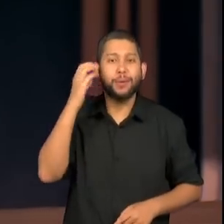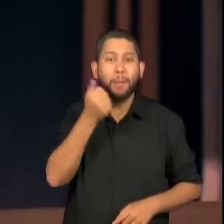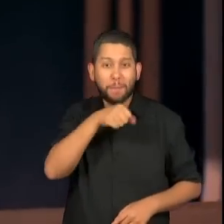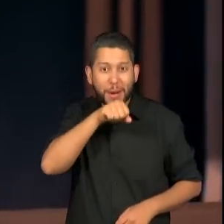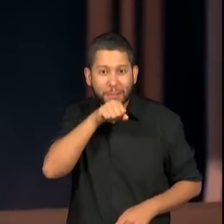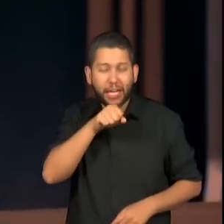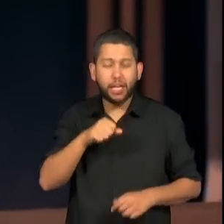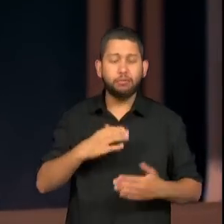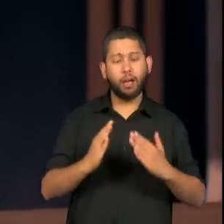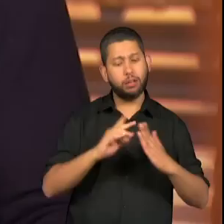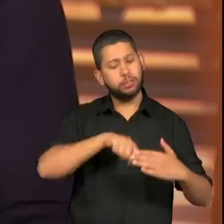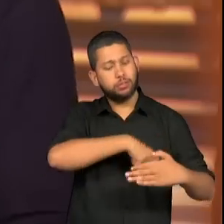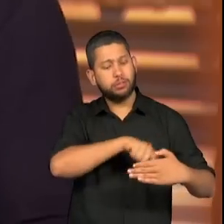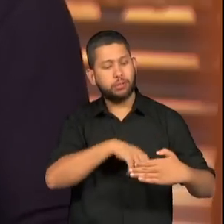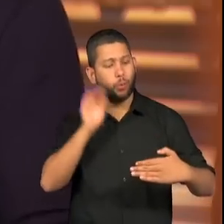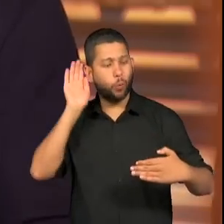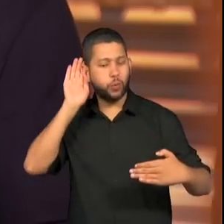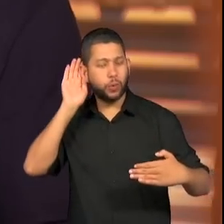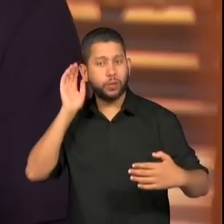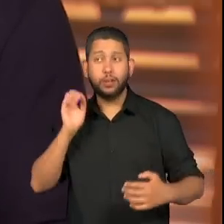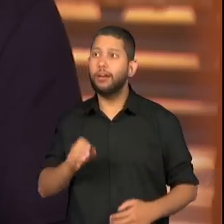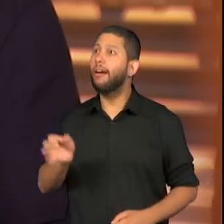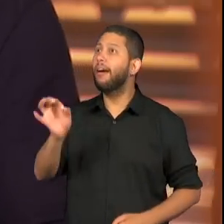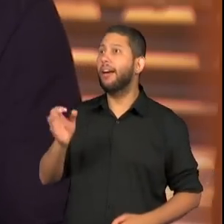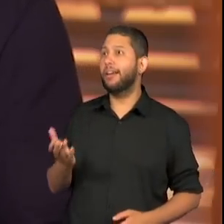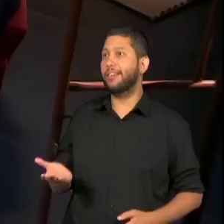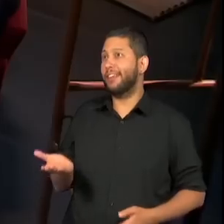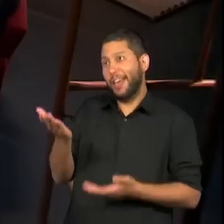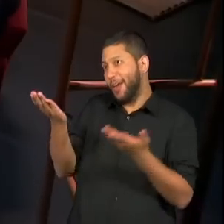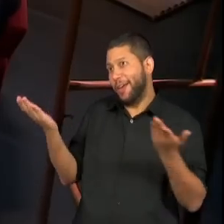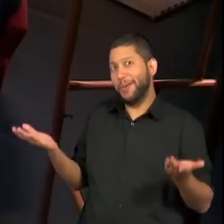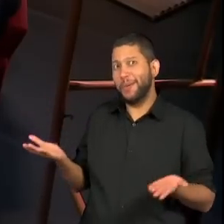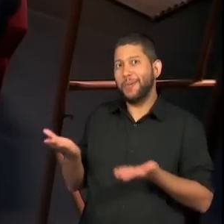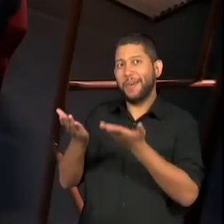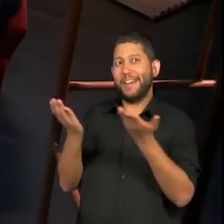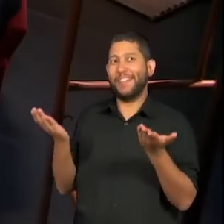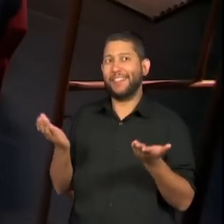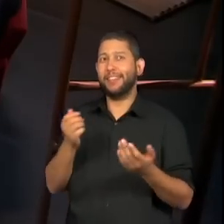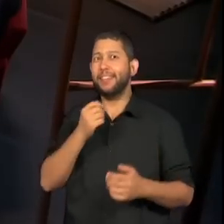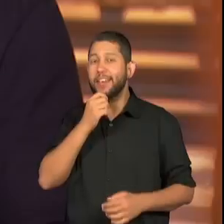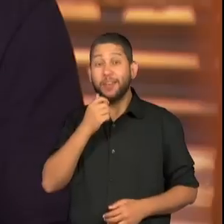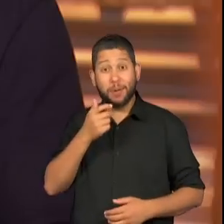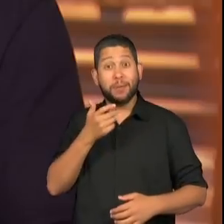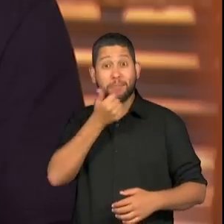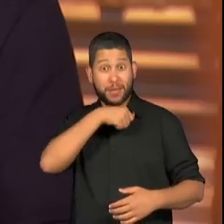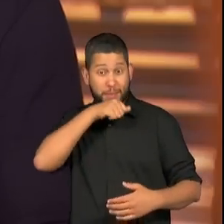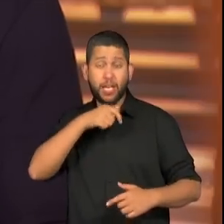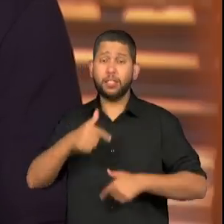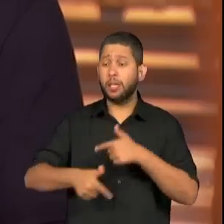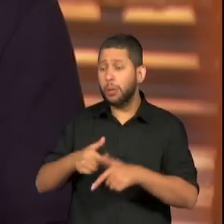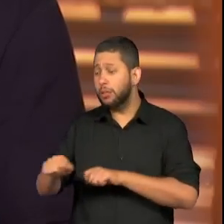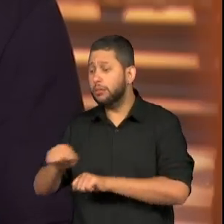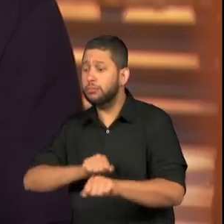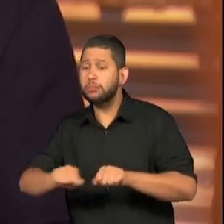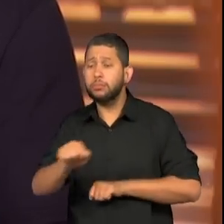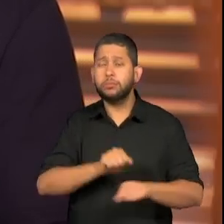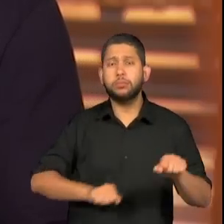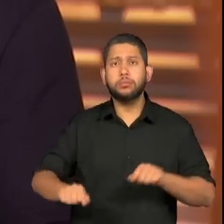ouviu. E aí? Não, igual essa lâmpada aí parada. Ela estava ali dentro de casa, ouviu. Continuou.